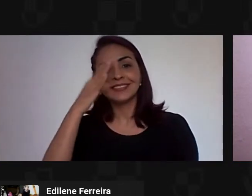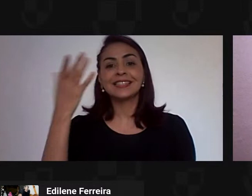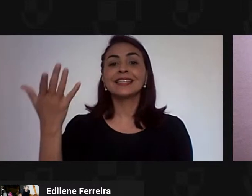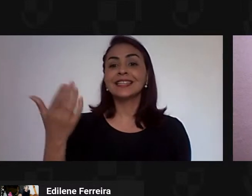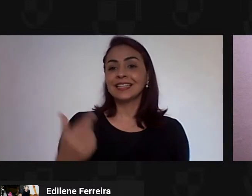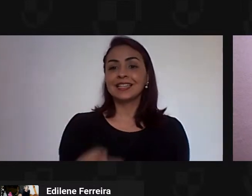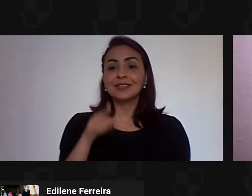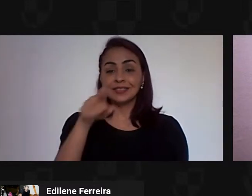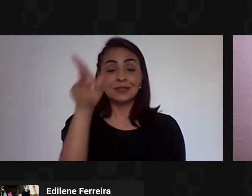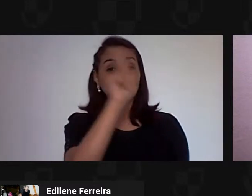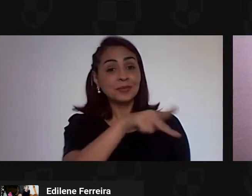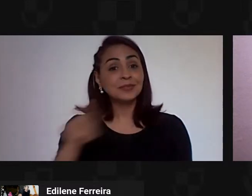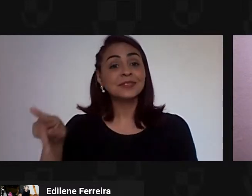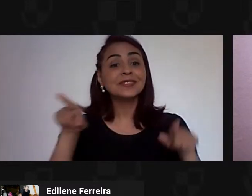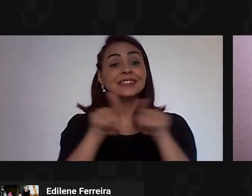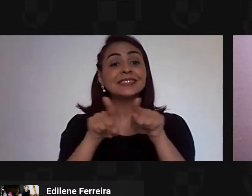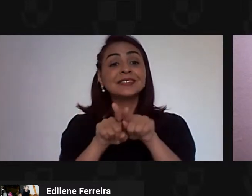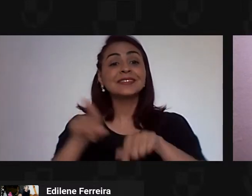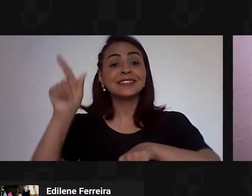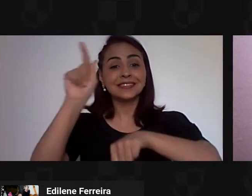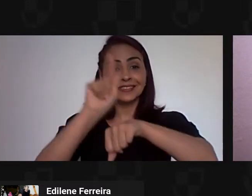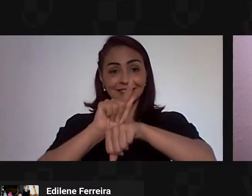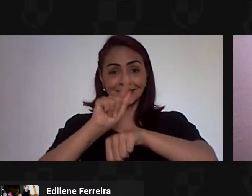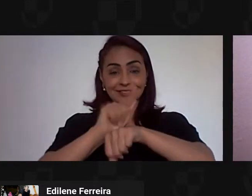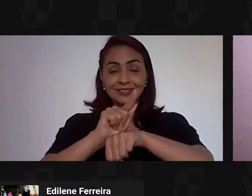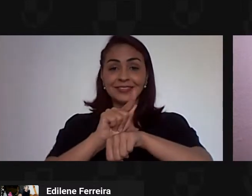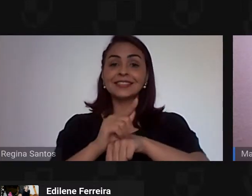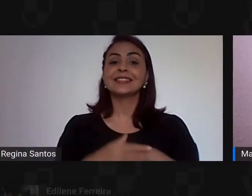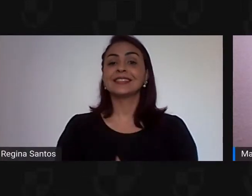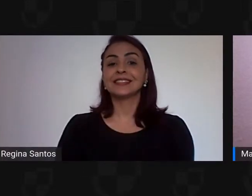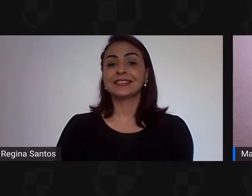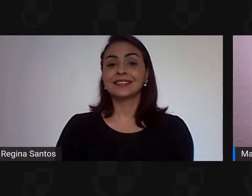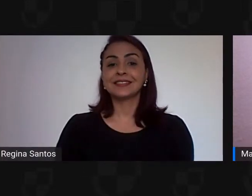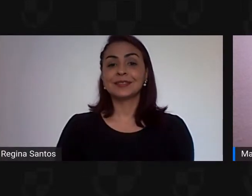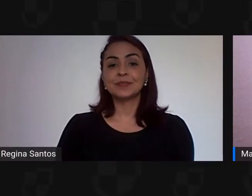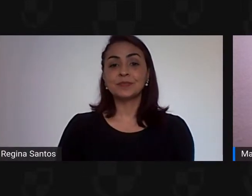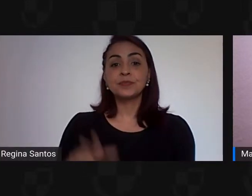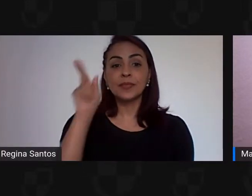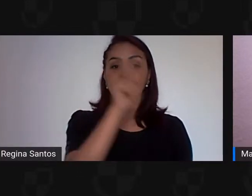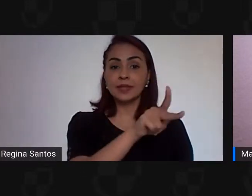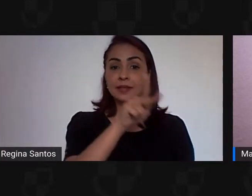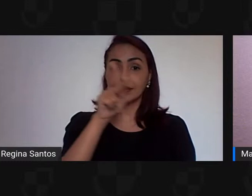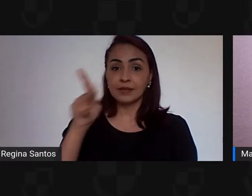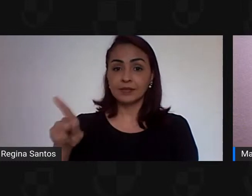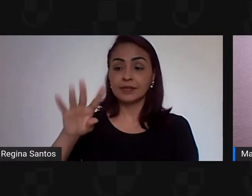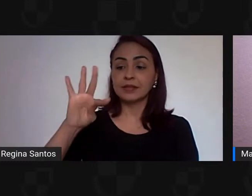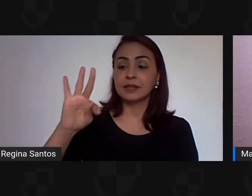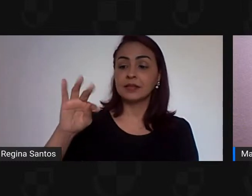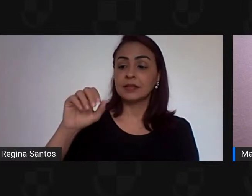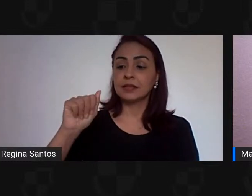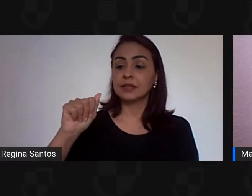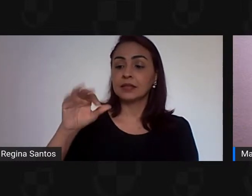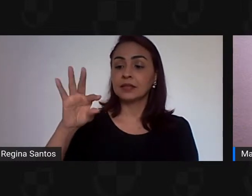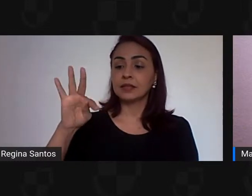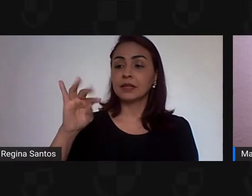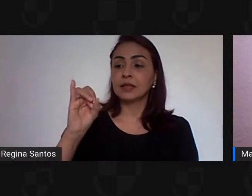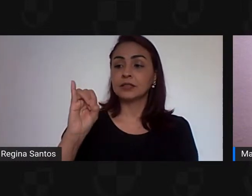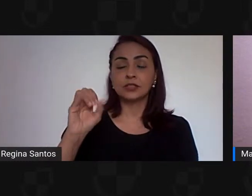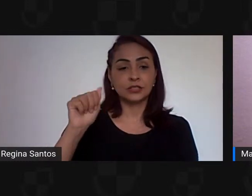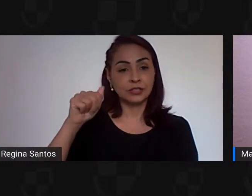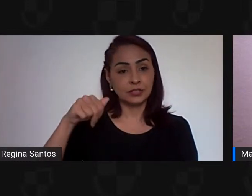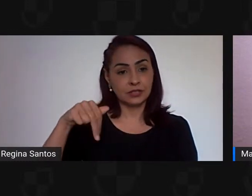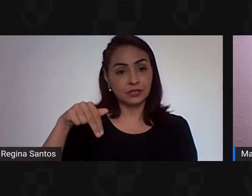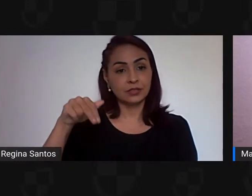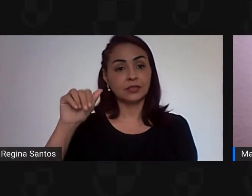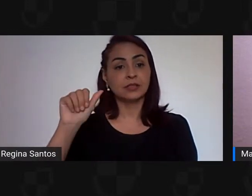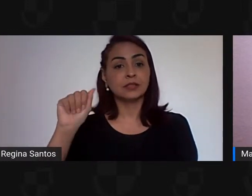e a gente tem algumas questões. A professora Tati está atrapando, não